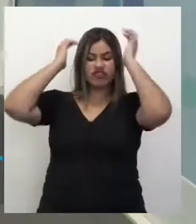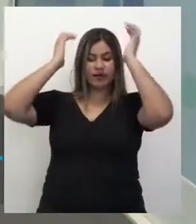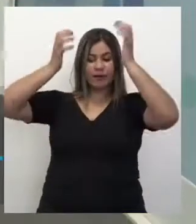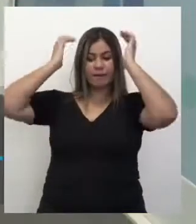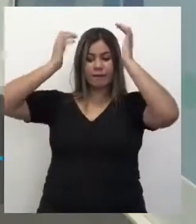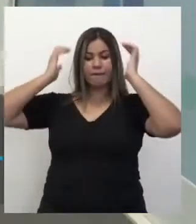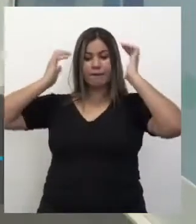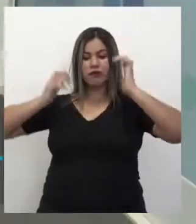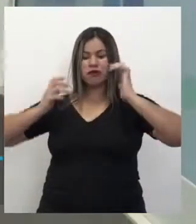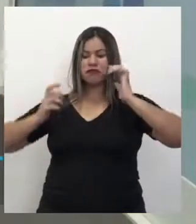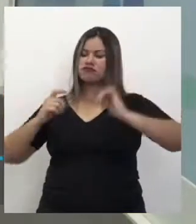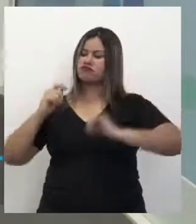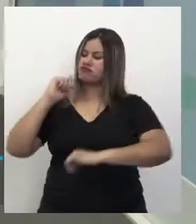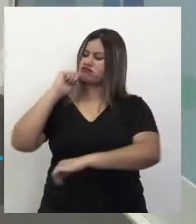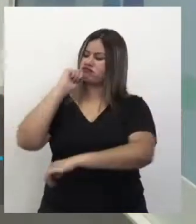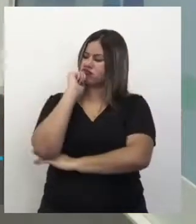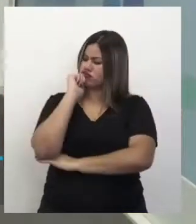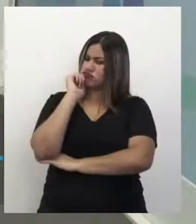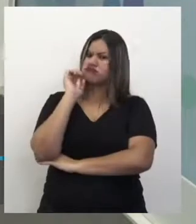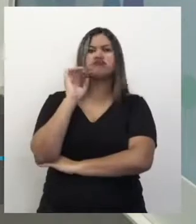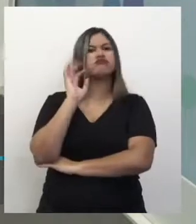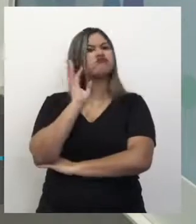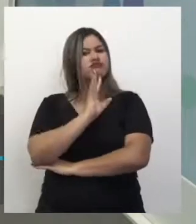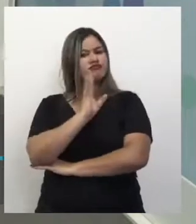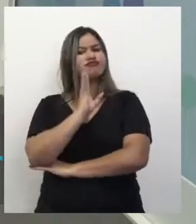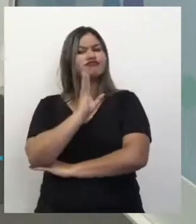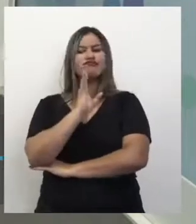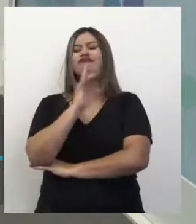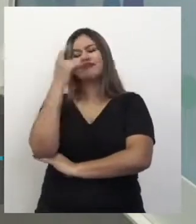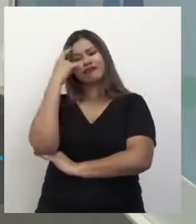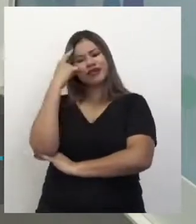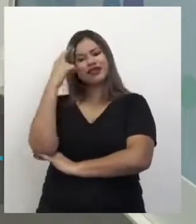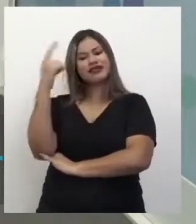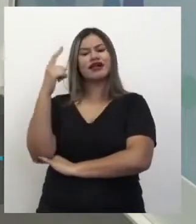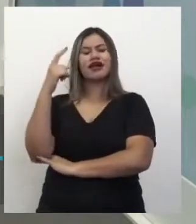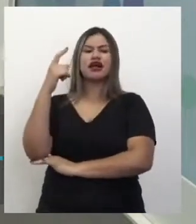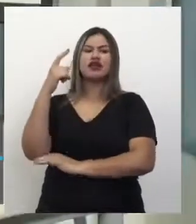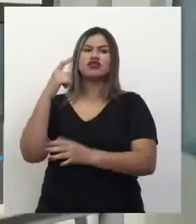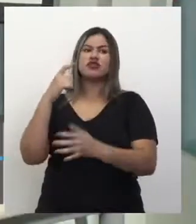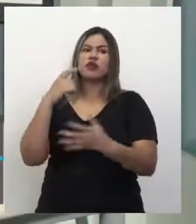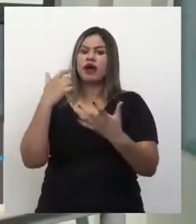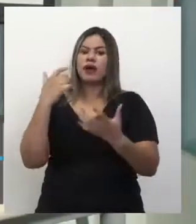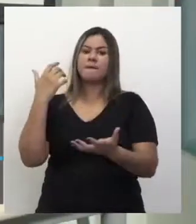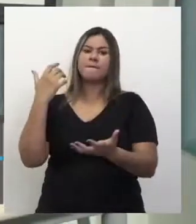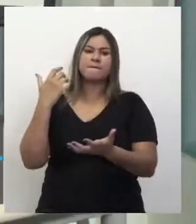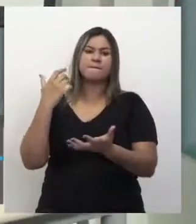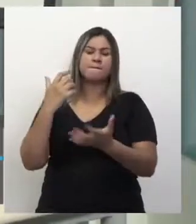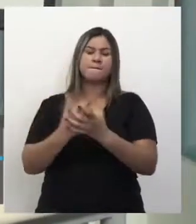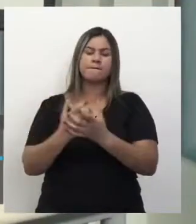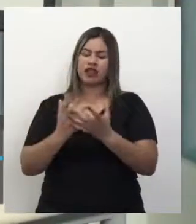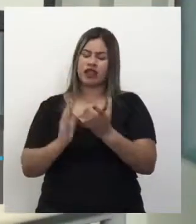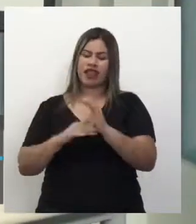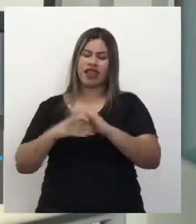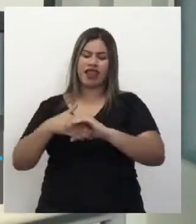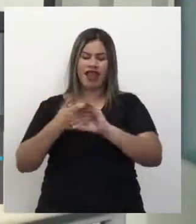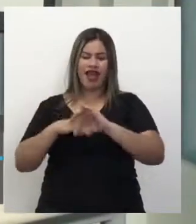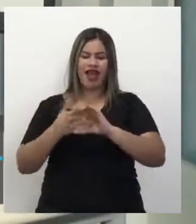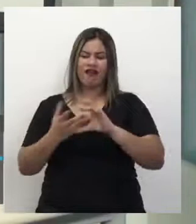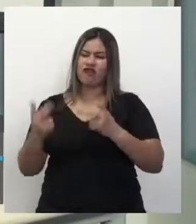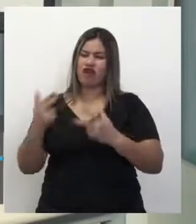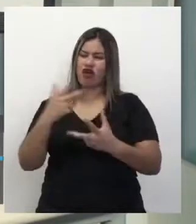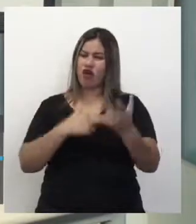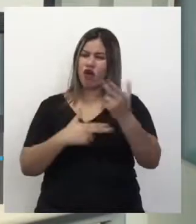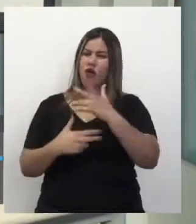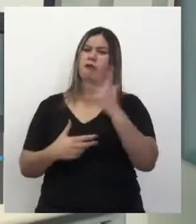isso aí, né? Pensando na qualidade das embalagens, que embalagens de tudo quanto é cor, você lava bem, recorta e faz quadradinhos,